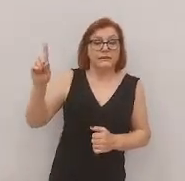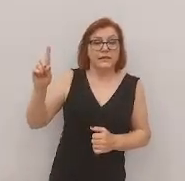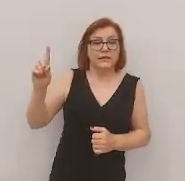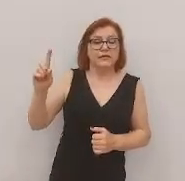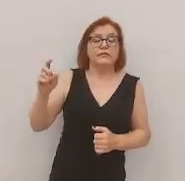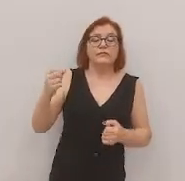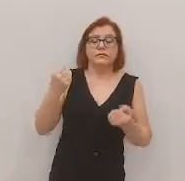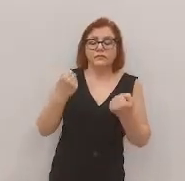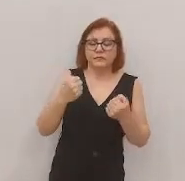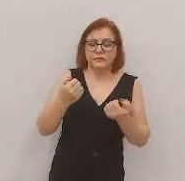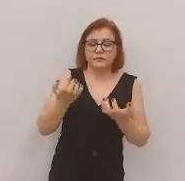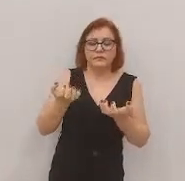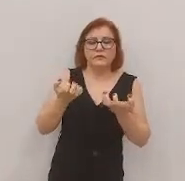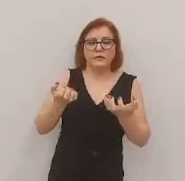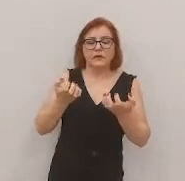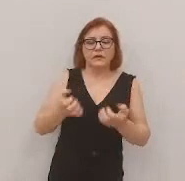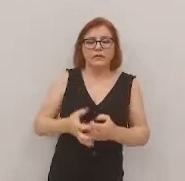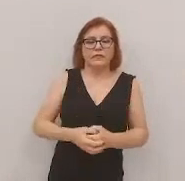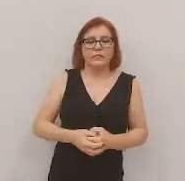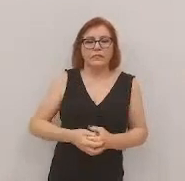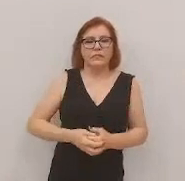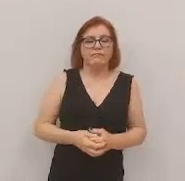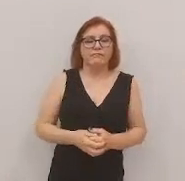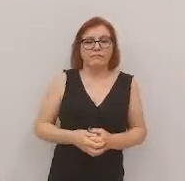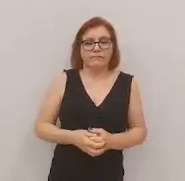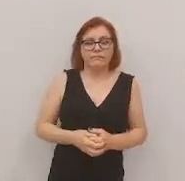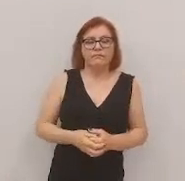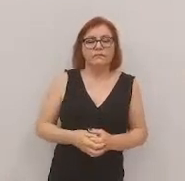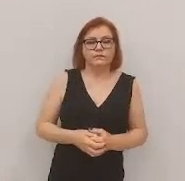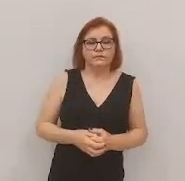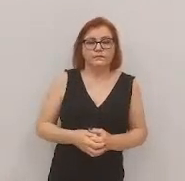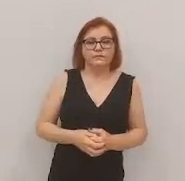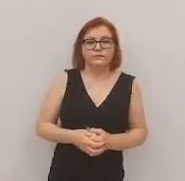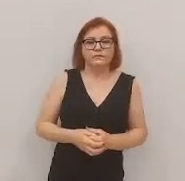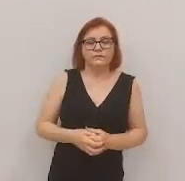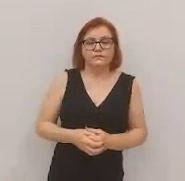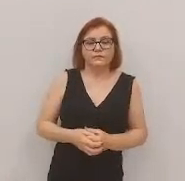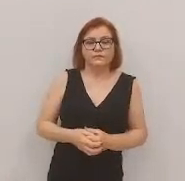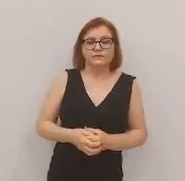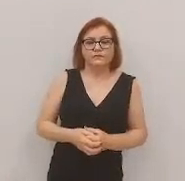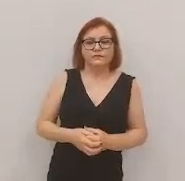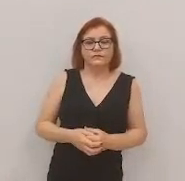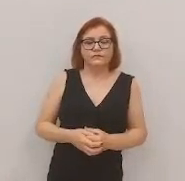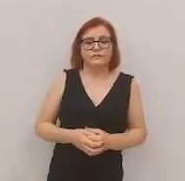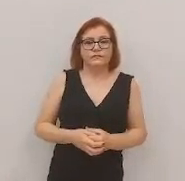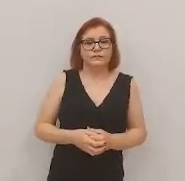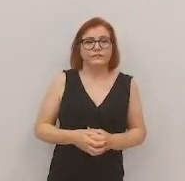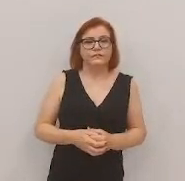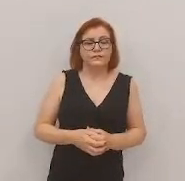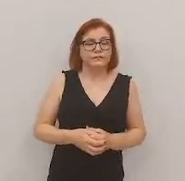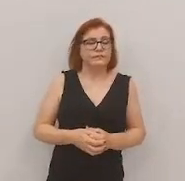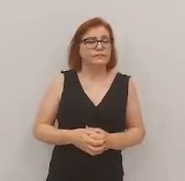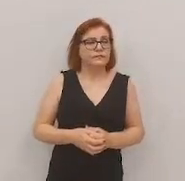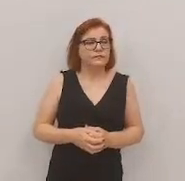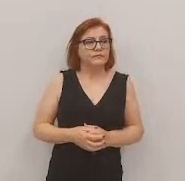precisa querer essa situação, né? É de acordo com a vontade de Deus.